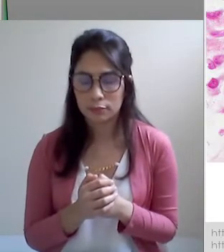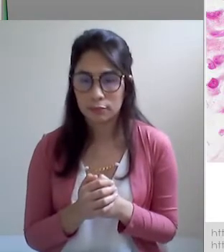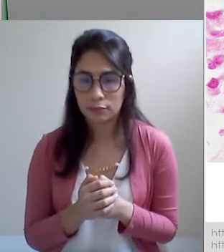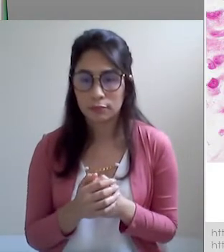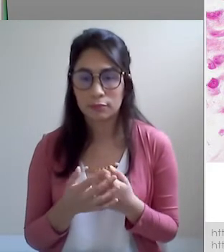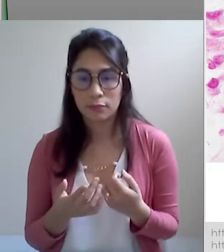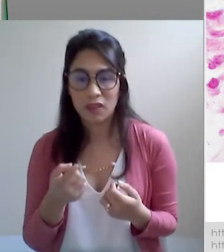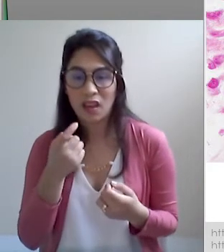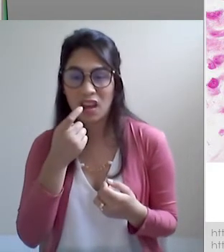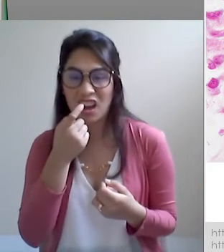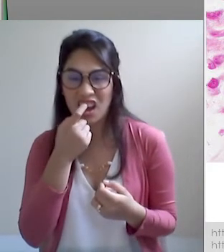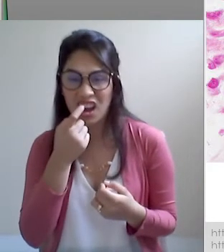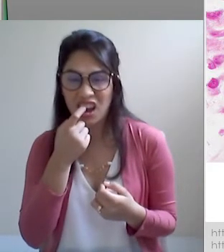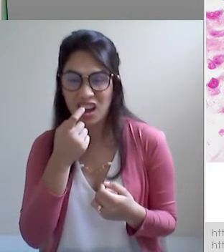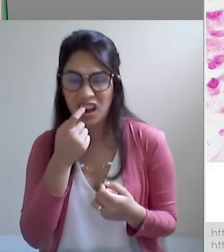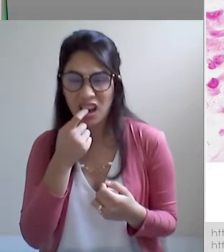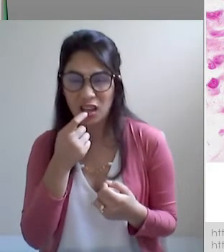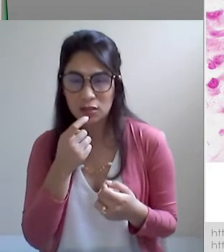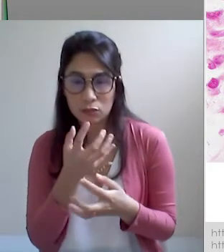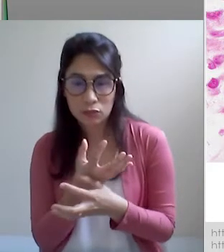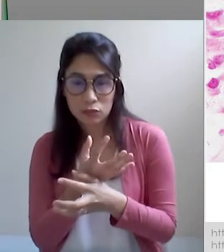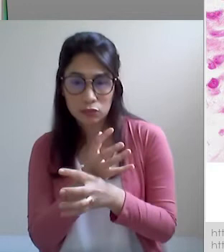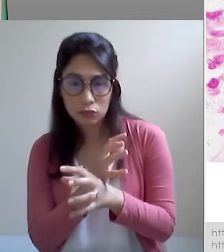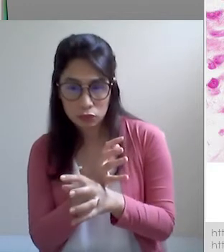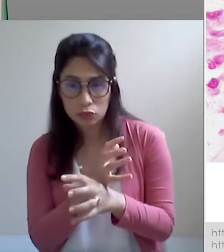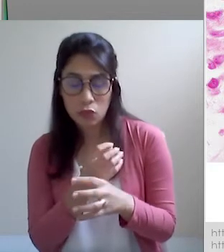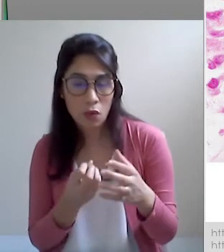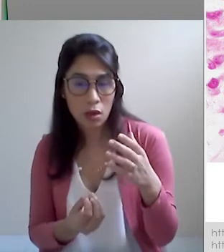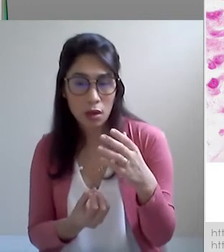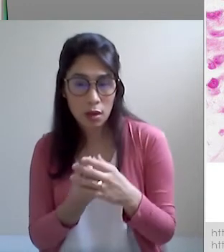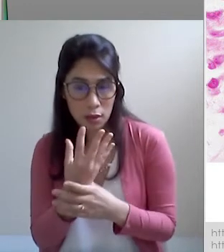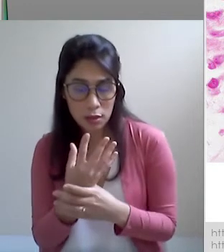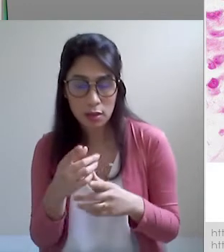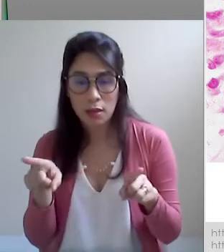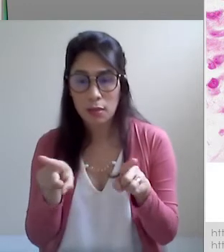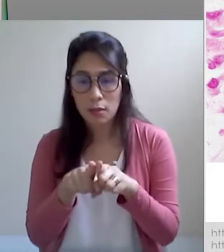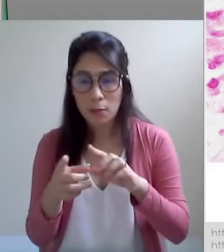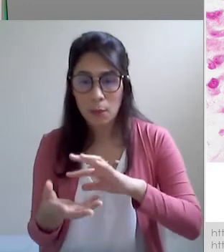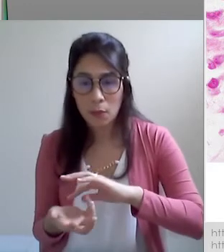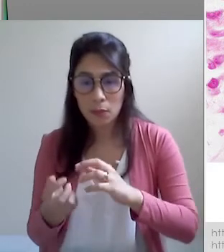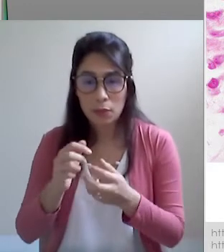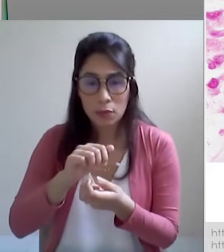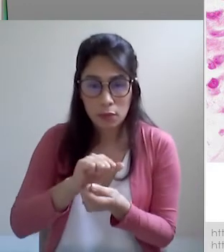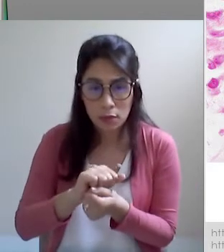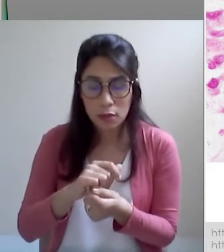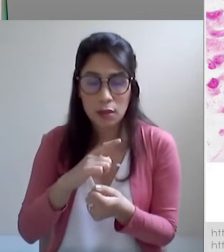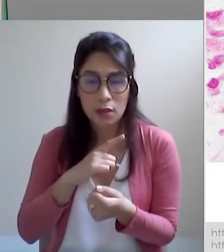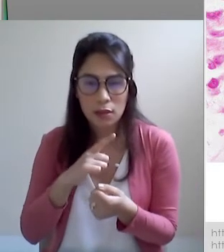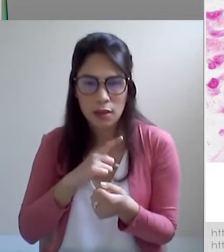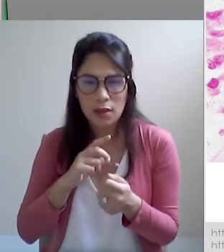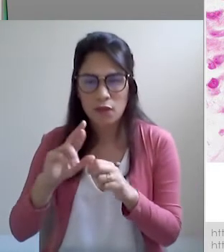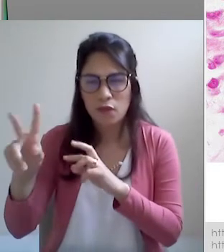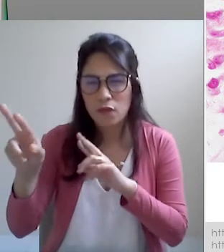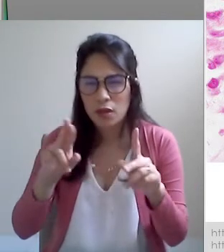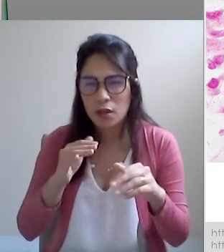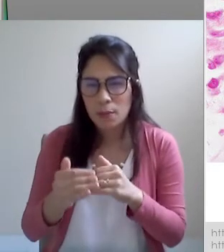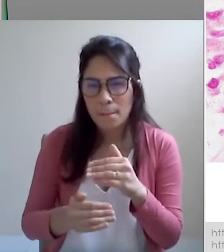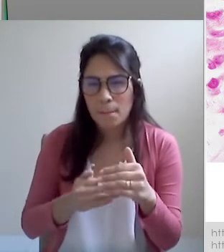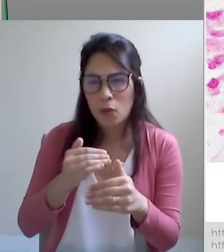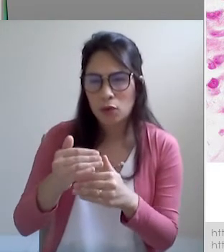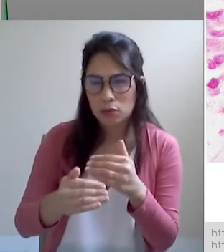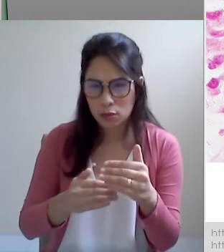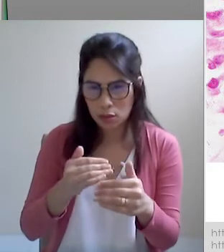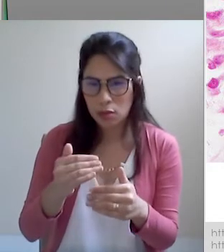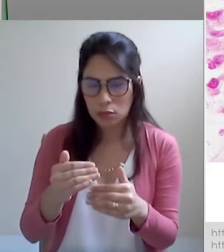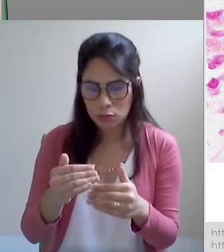Durante a formação óssea ou a recuperação óssea, observaremos distintos processos de ossificação, que